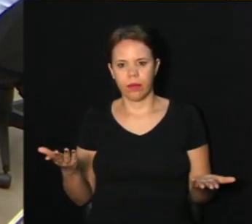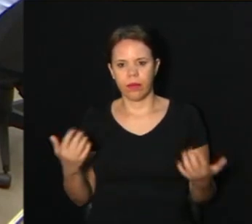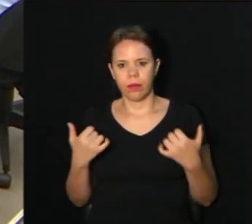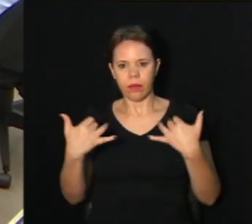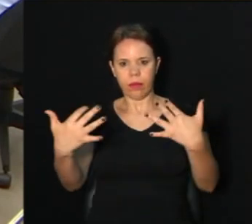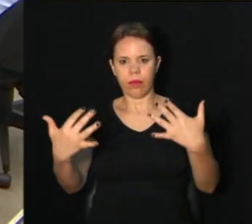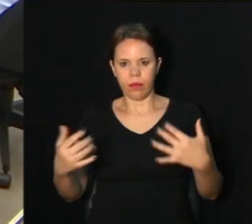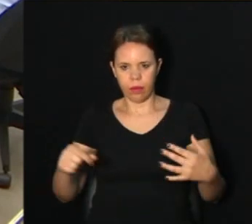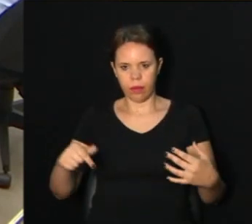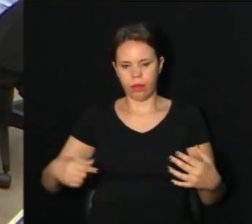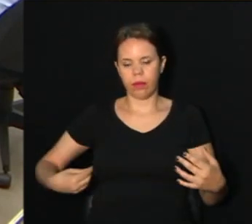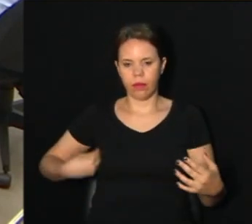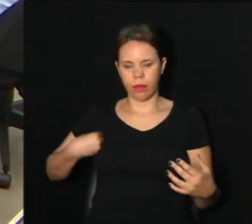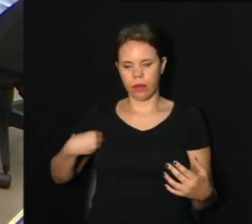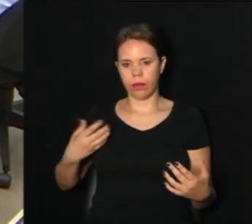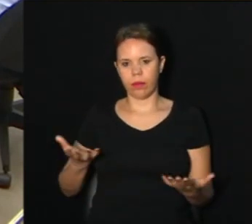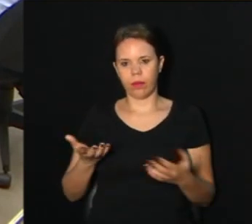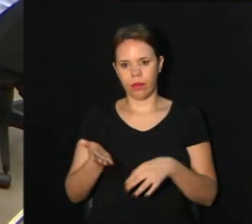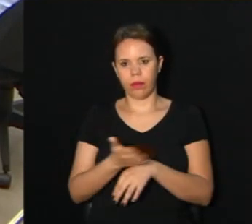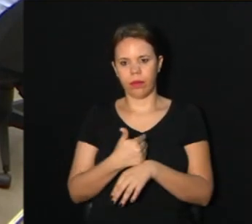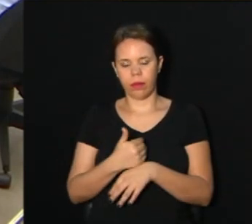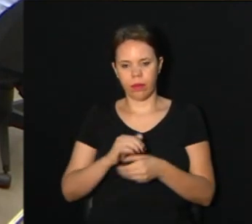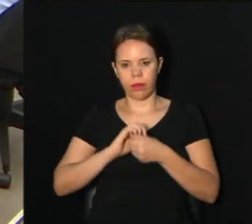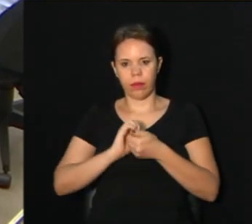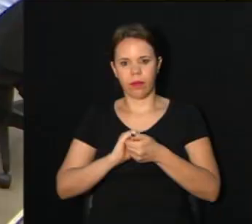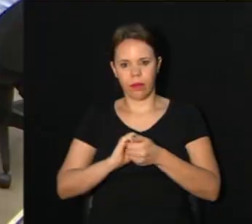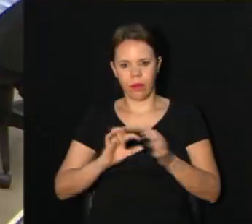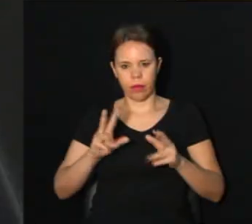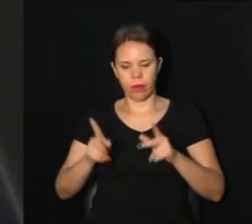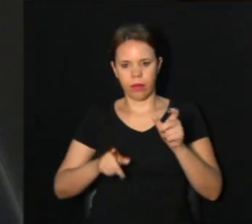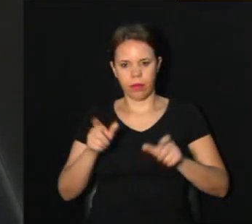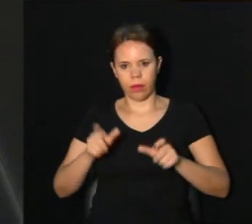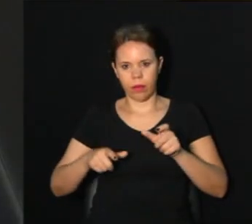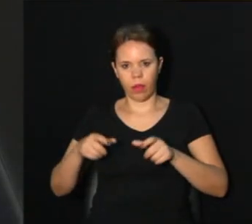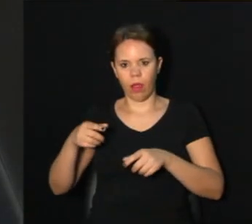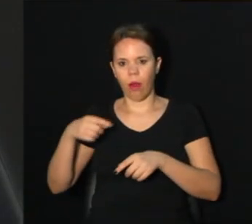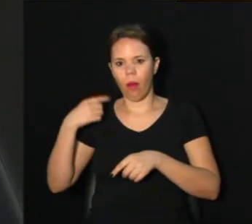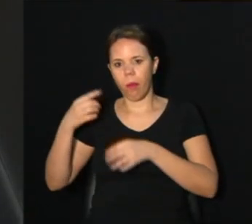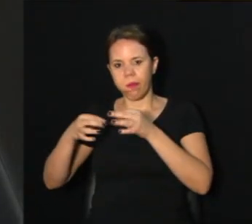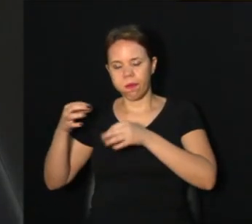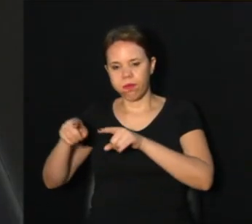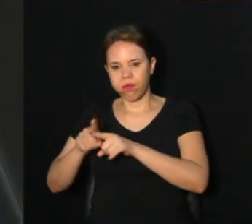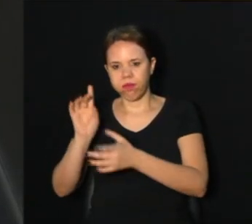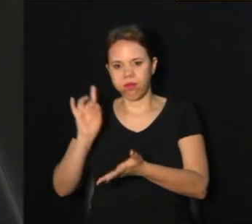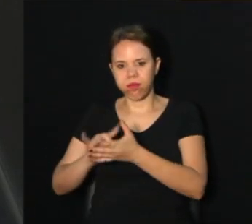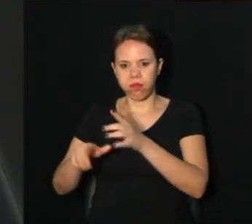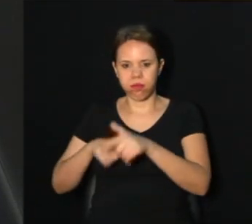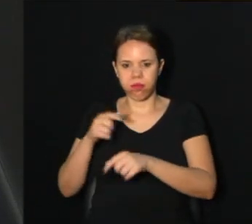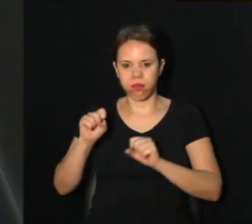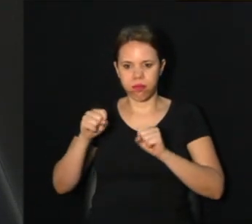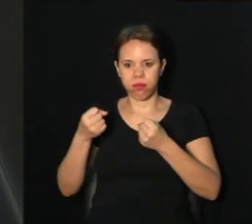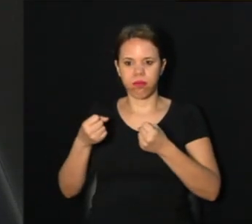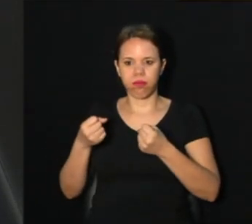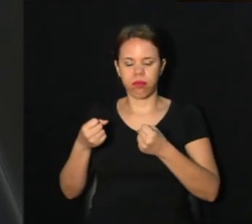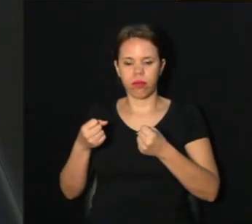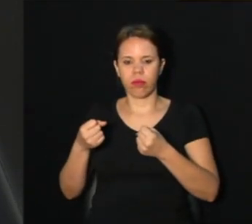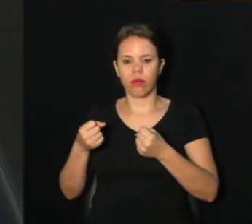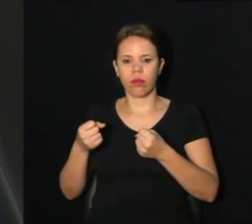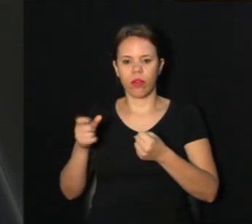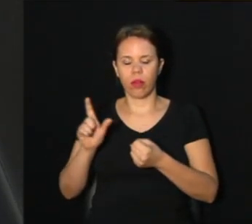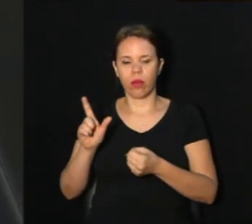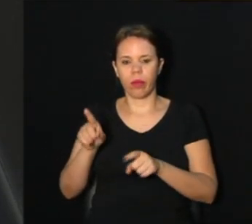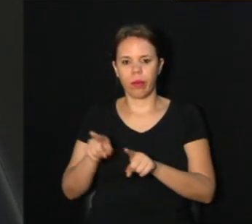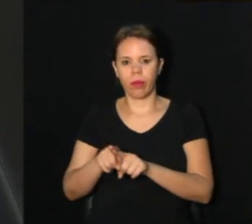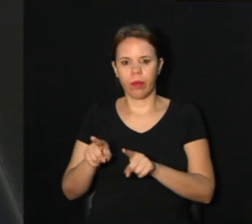presente. Quero, antes de mais nada, cumprimentar todos os procuradores pelo excelente trabalho que realizam e, obviamente,